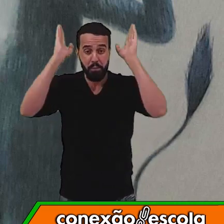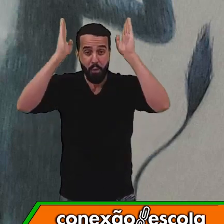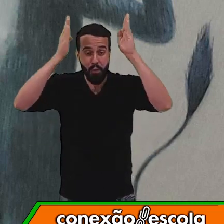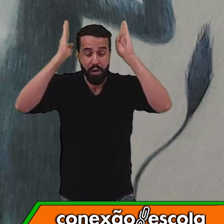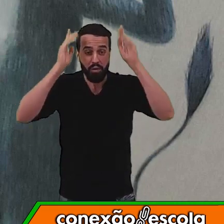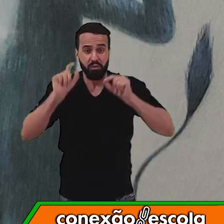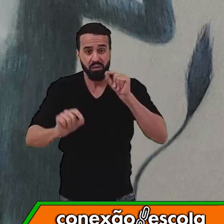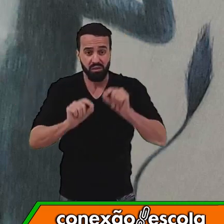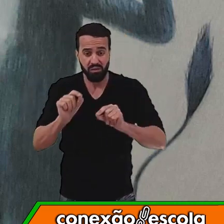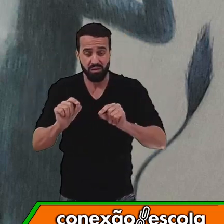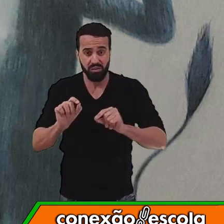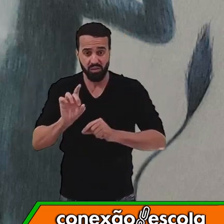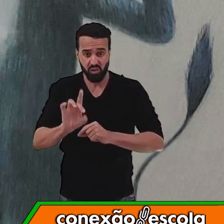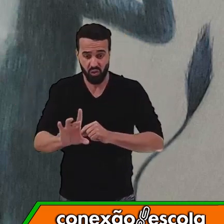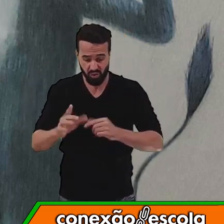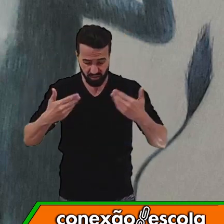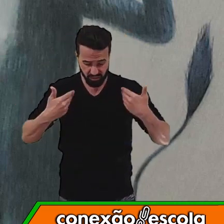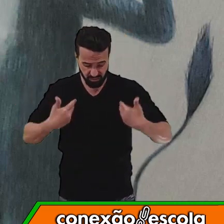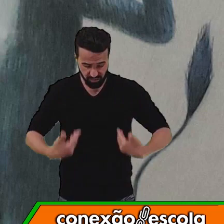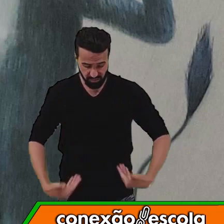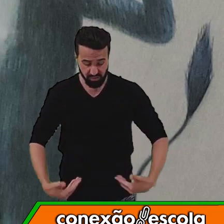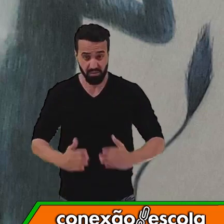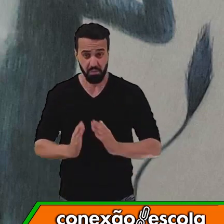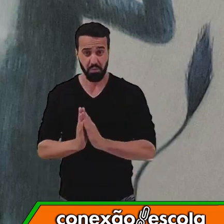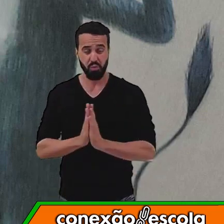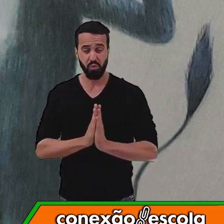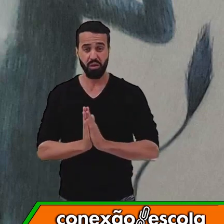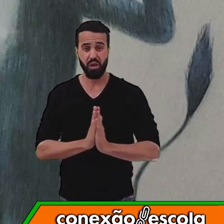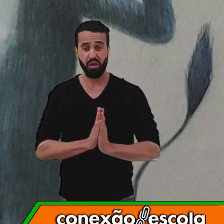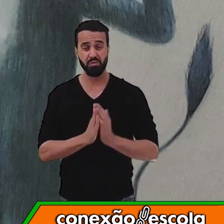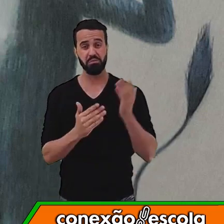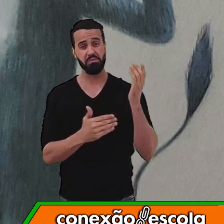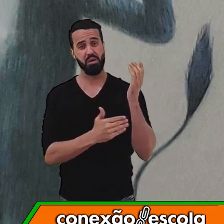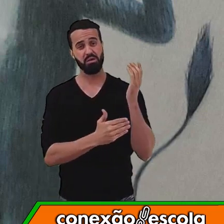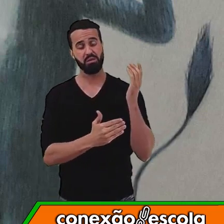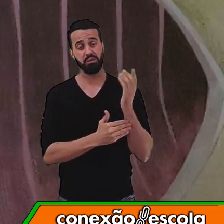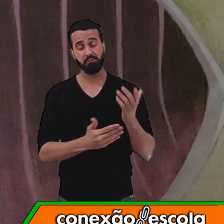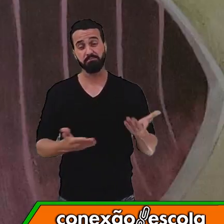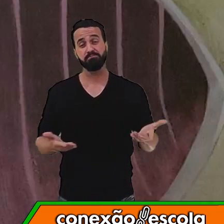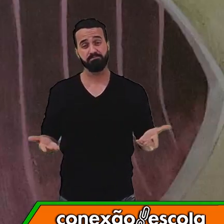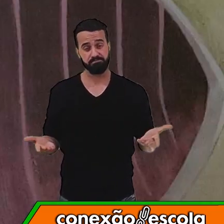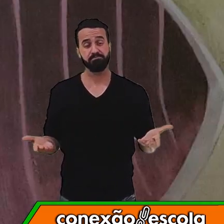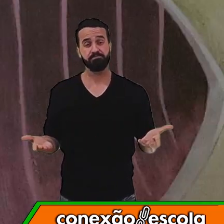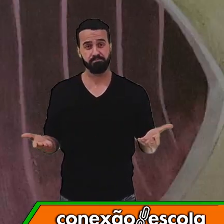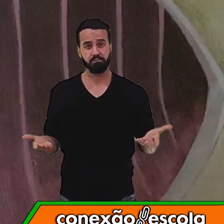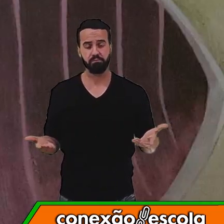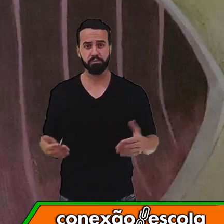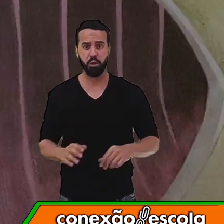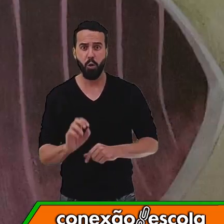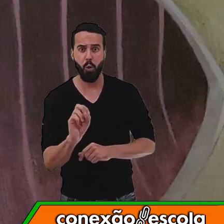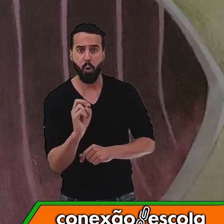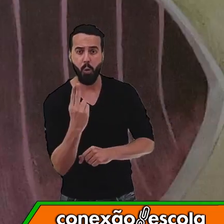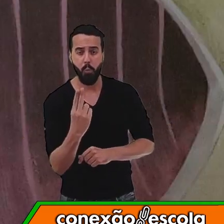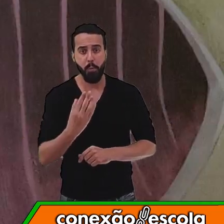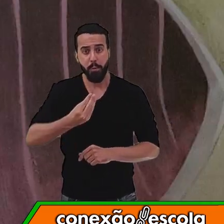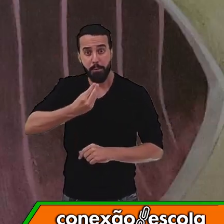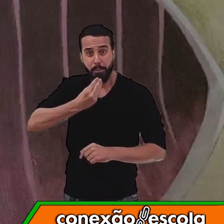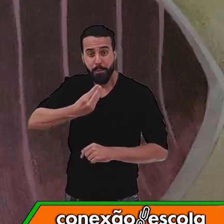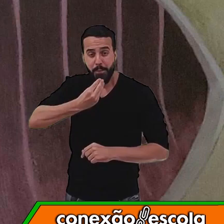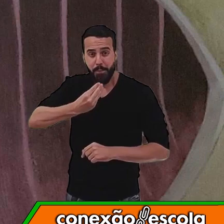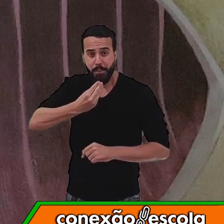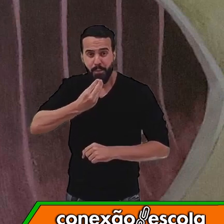mais somente um boneco de madeira. Ou poderia ser